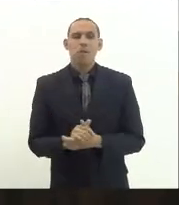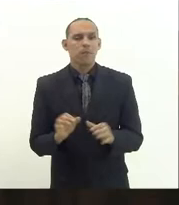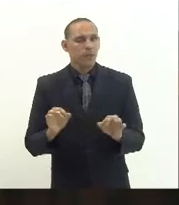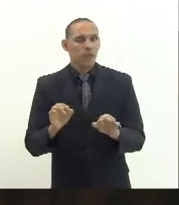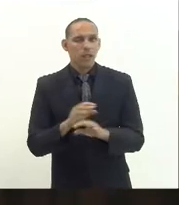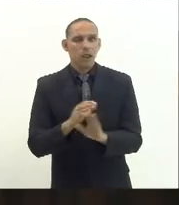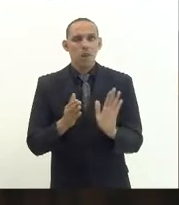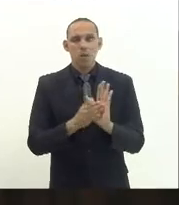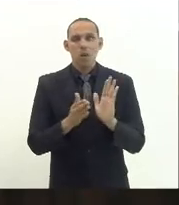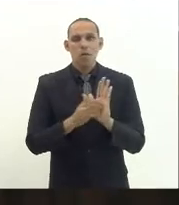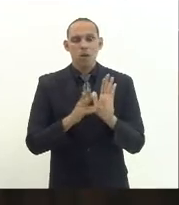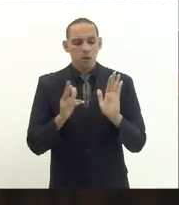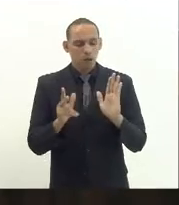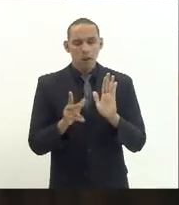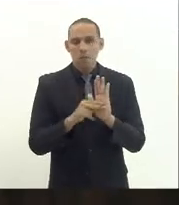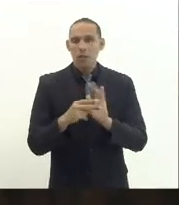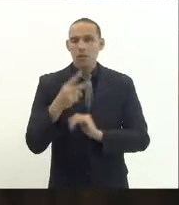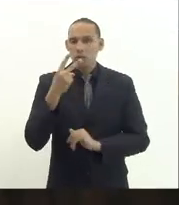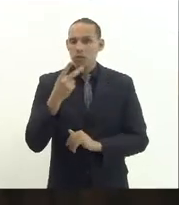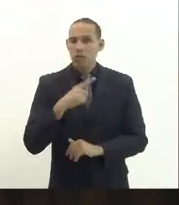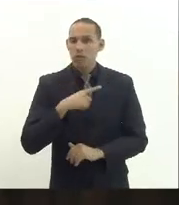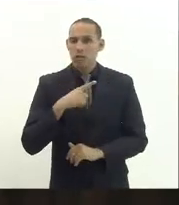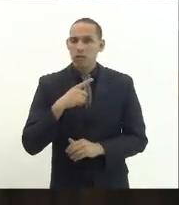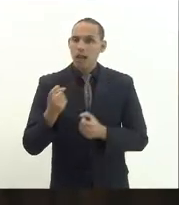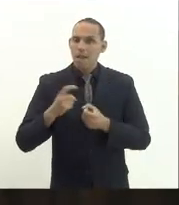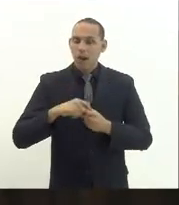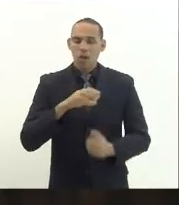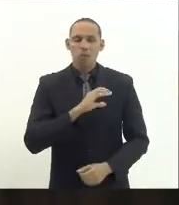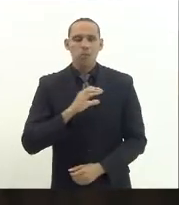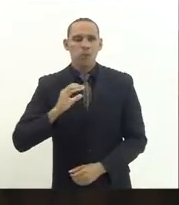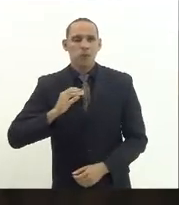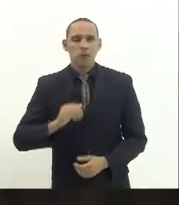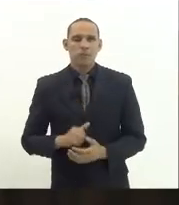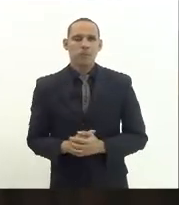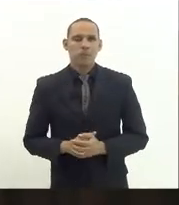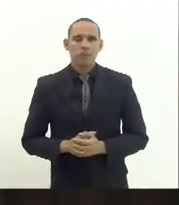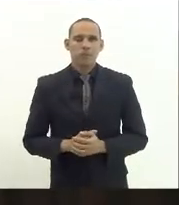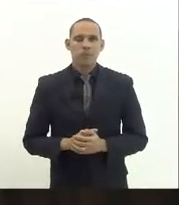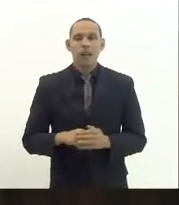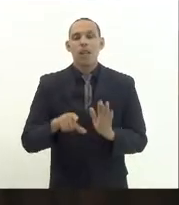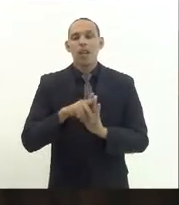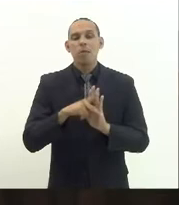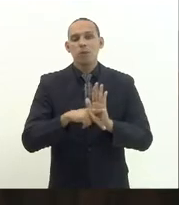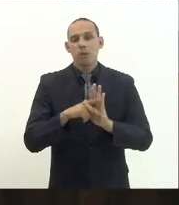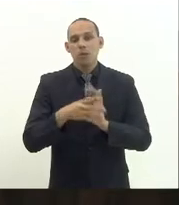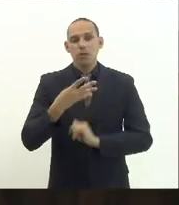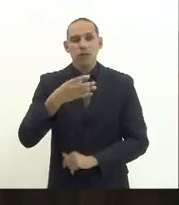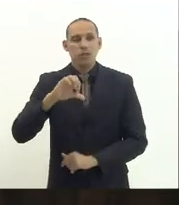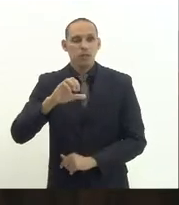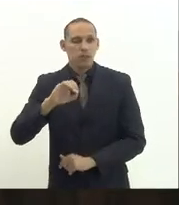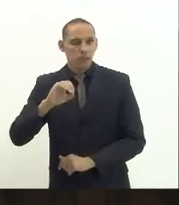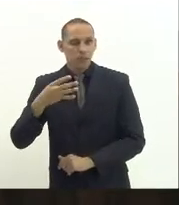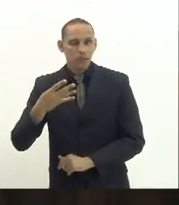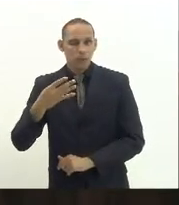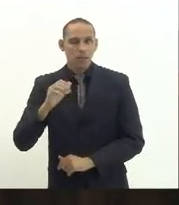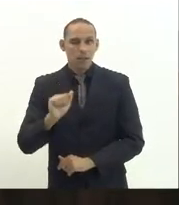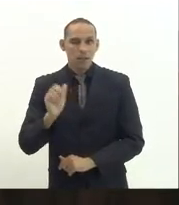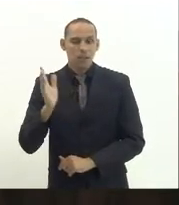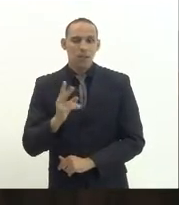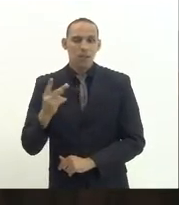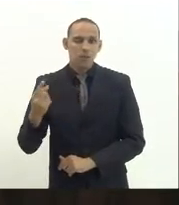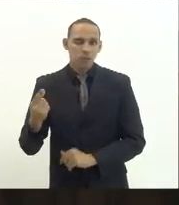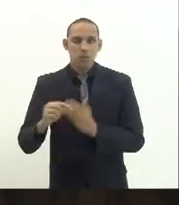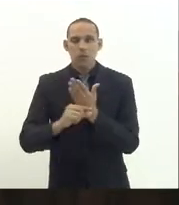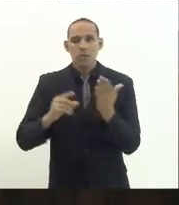da discussão A presente proposta recebeu duas emendas e retorna as comissões projeto de lei 4904 ad21 de